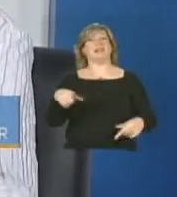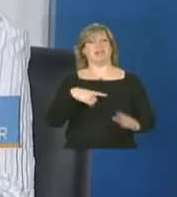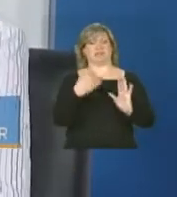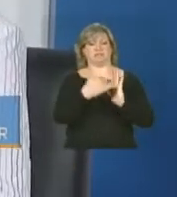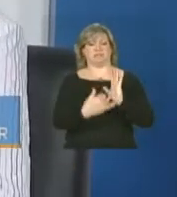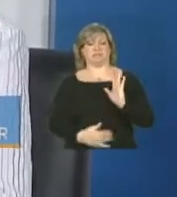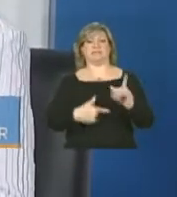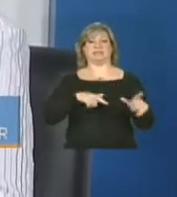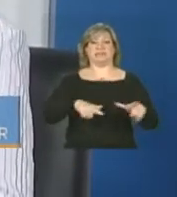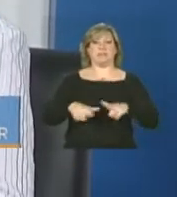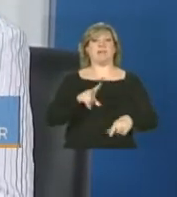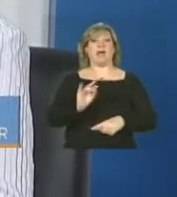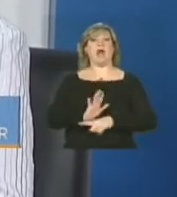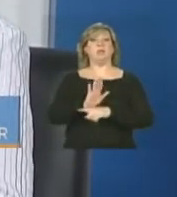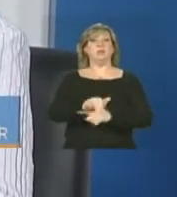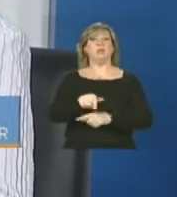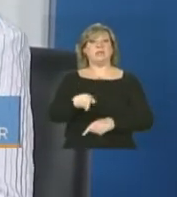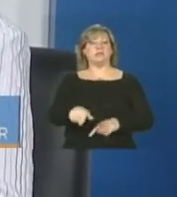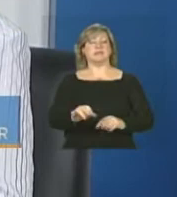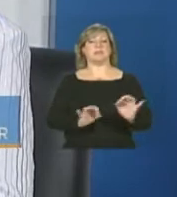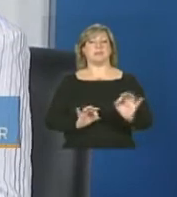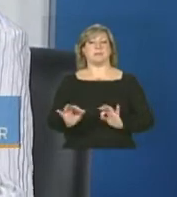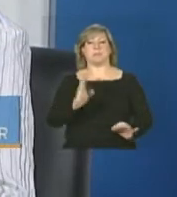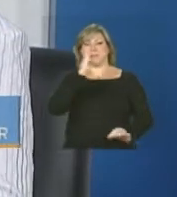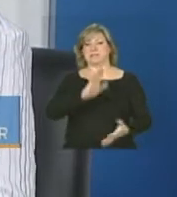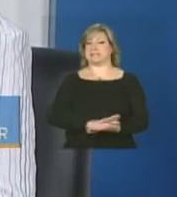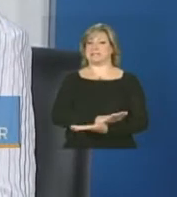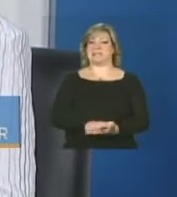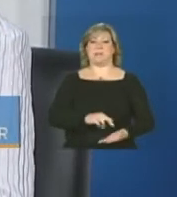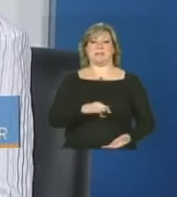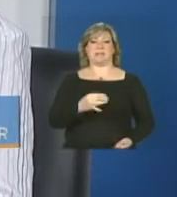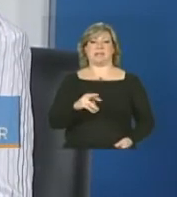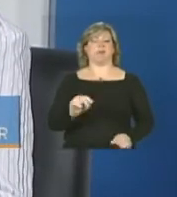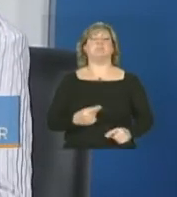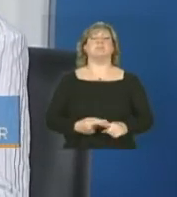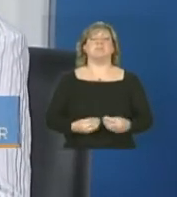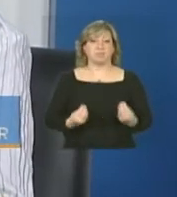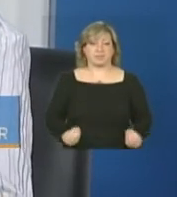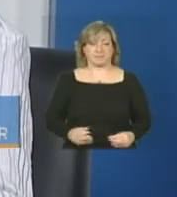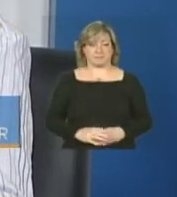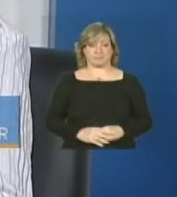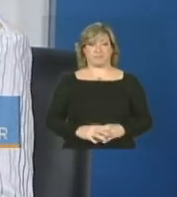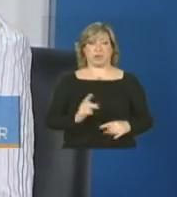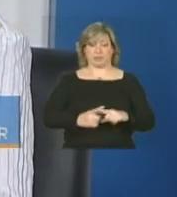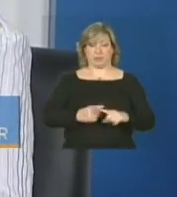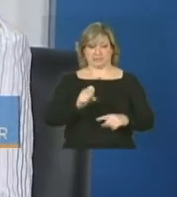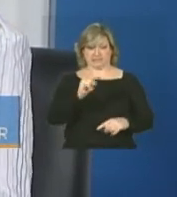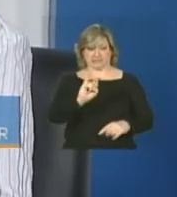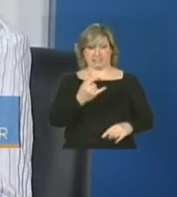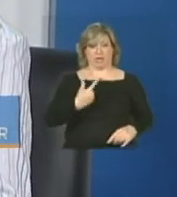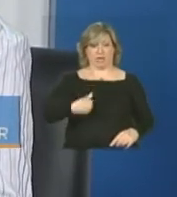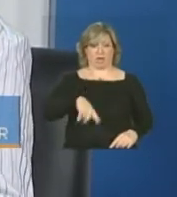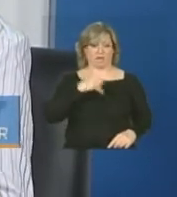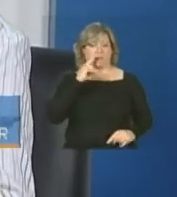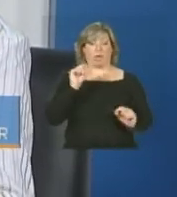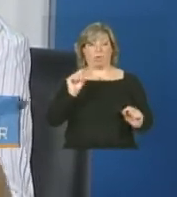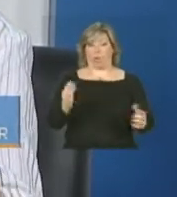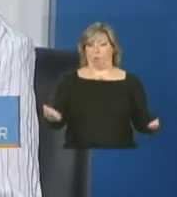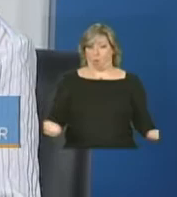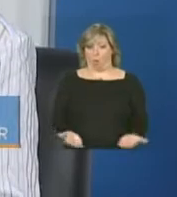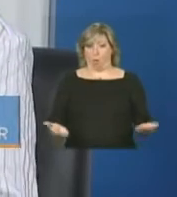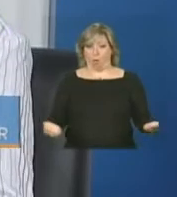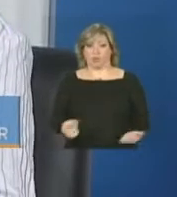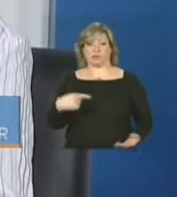que vão contribuir para o Plano Brasil Sem Miséria. Né. Por quê? Porque se a gente for ver quem hoje está